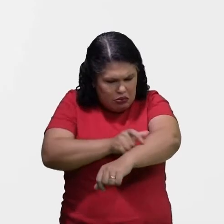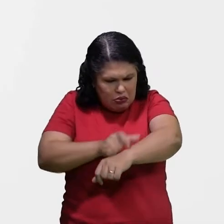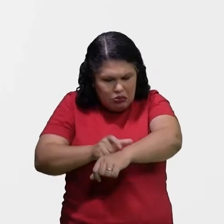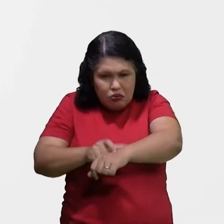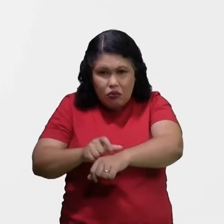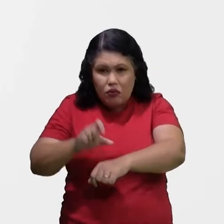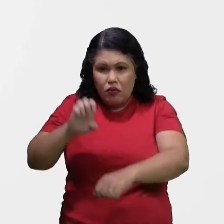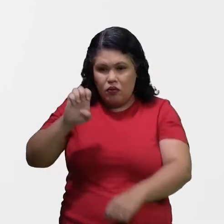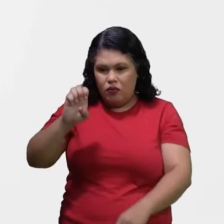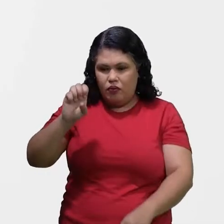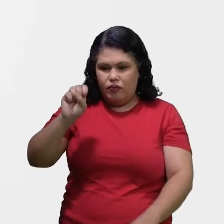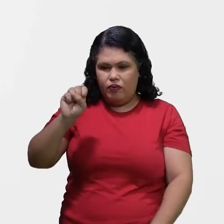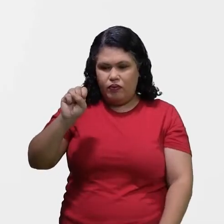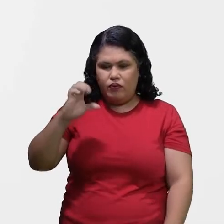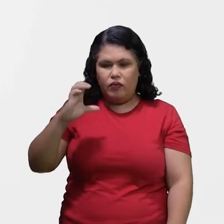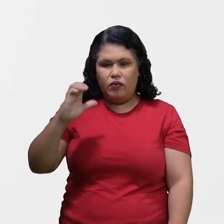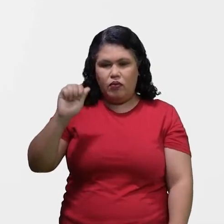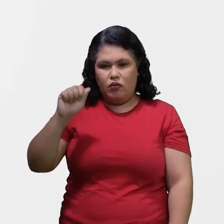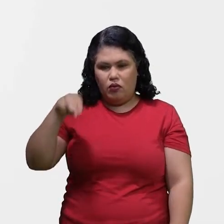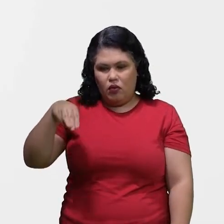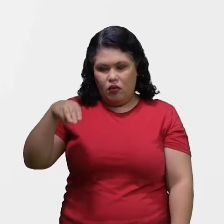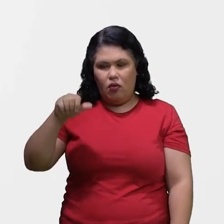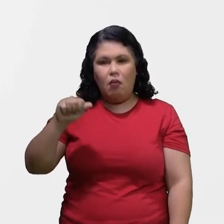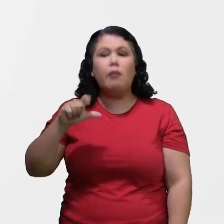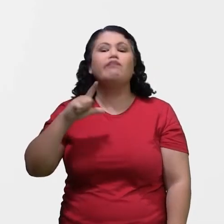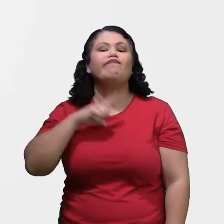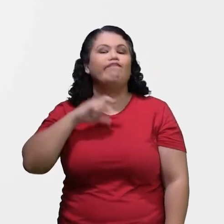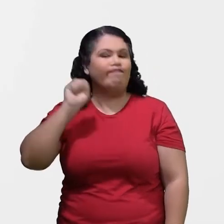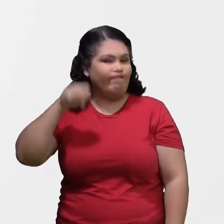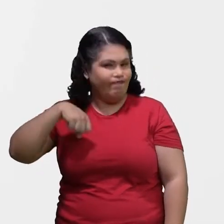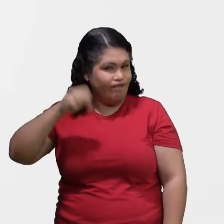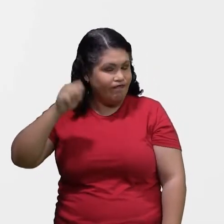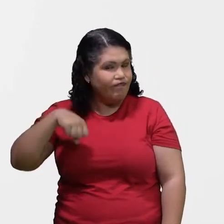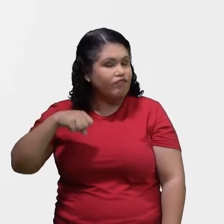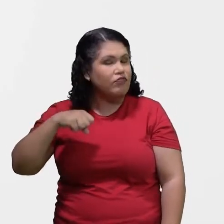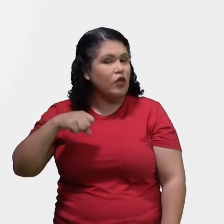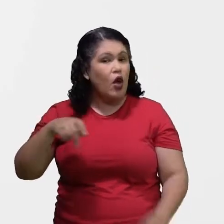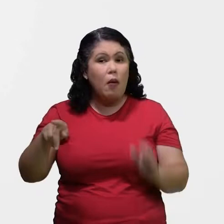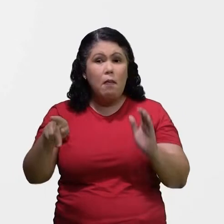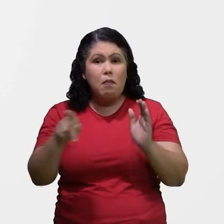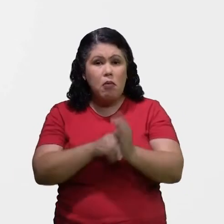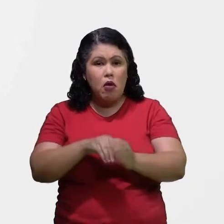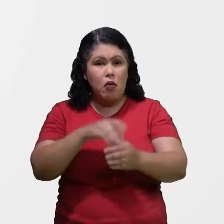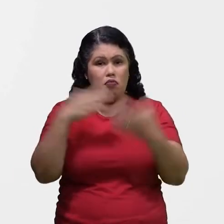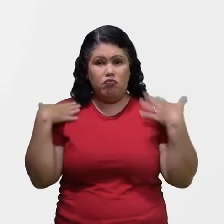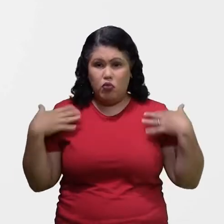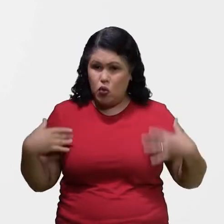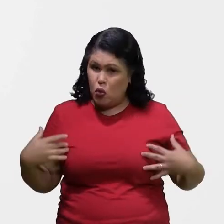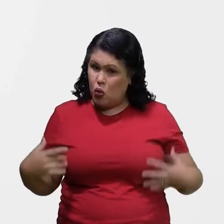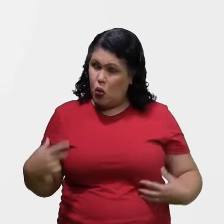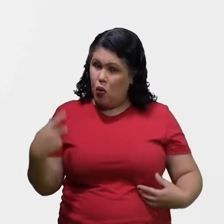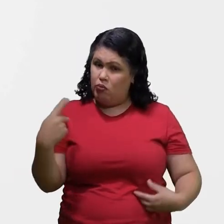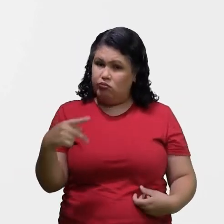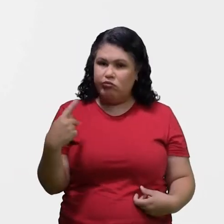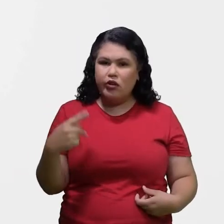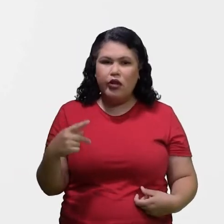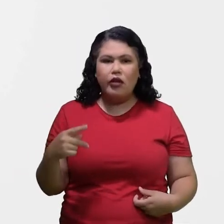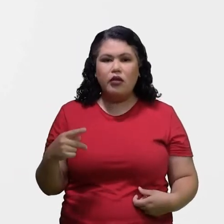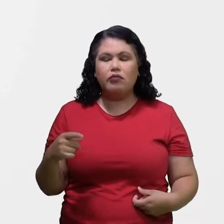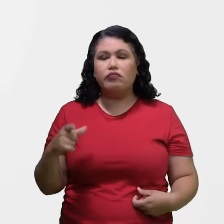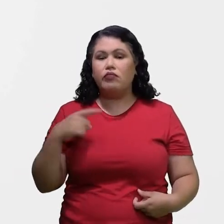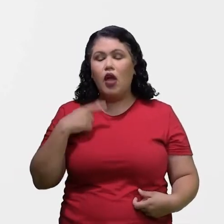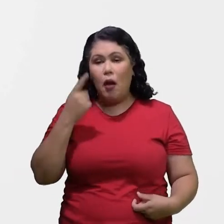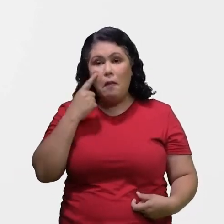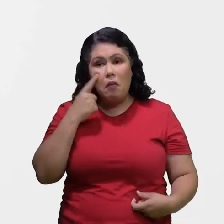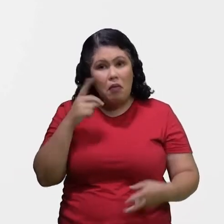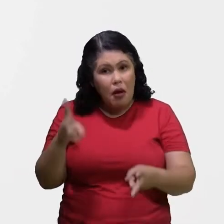né? Professora, eu consigo perceber na estrutura desses répteis essas escamas ou essas placas córneas? Sim, vocês